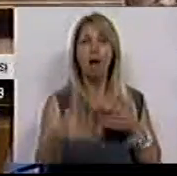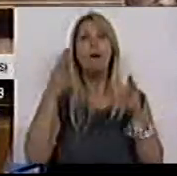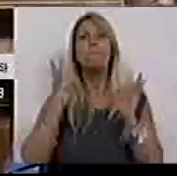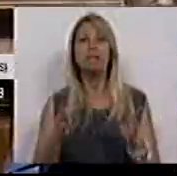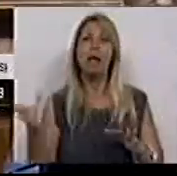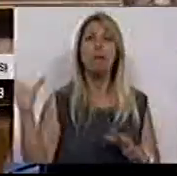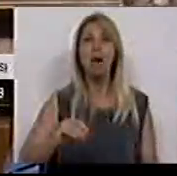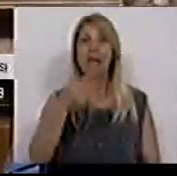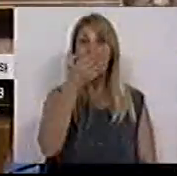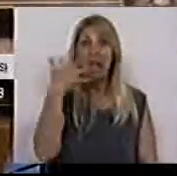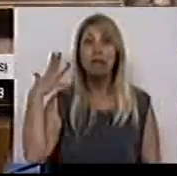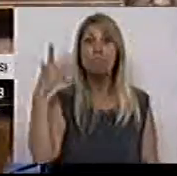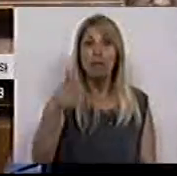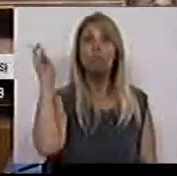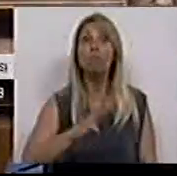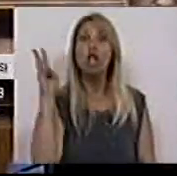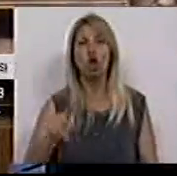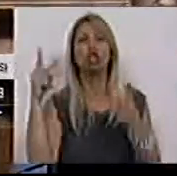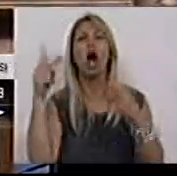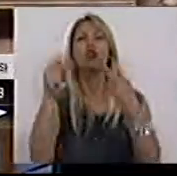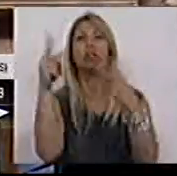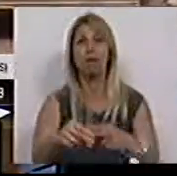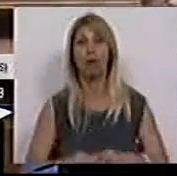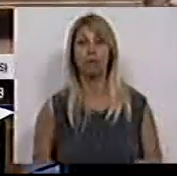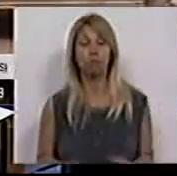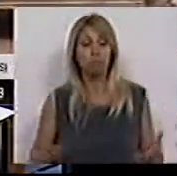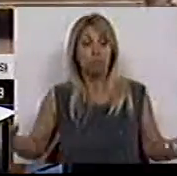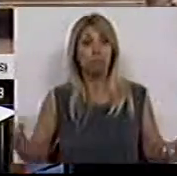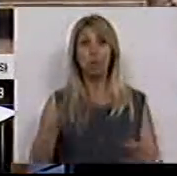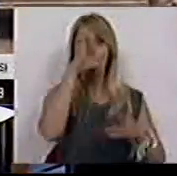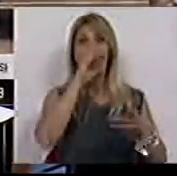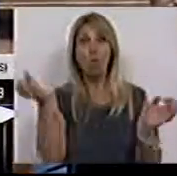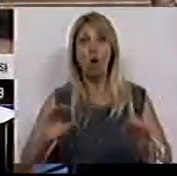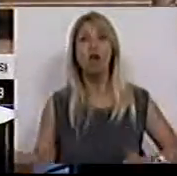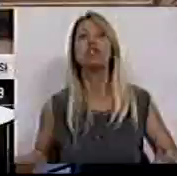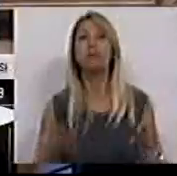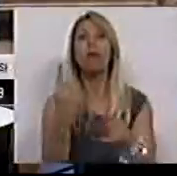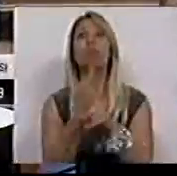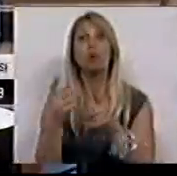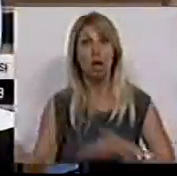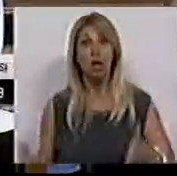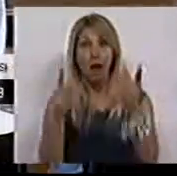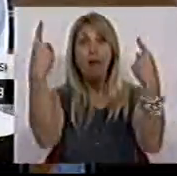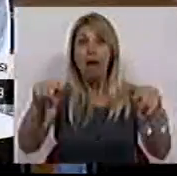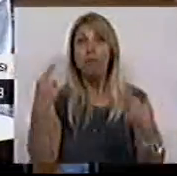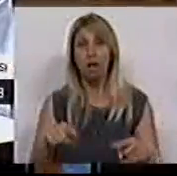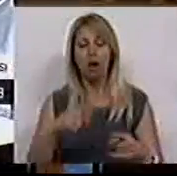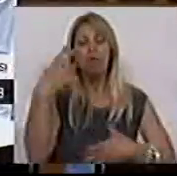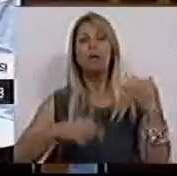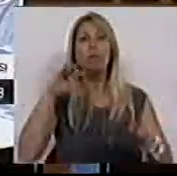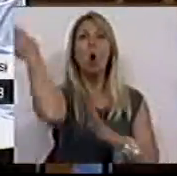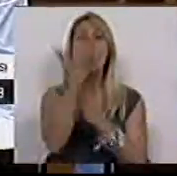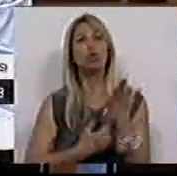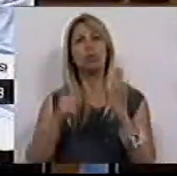7 mil milhões de austeridade. O Governo não tem estratégia, porque a estratégia que tinha foi chumbada pelo Tribunal